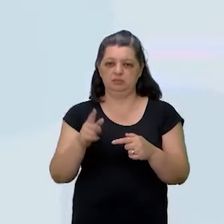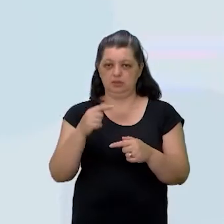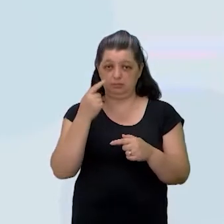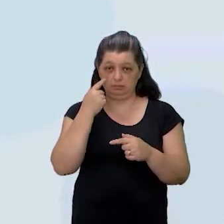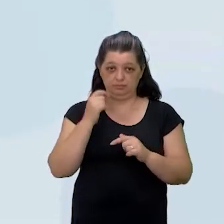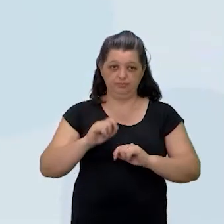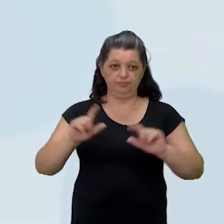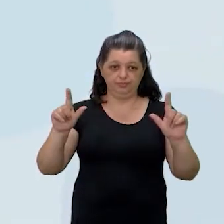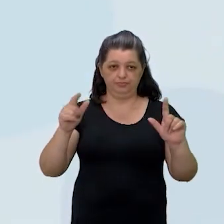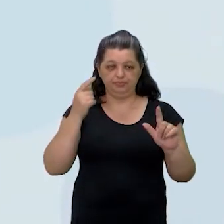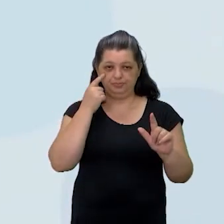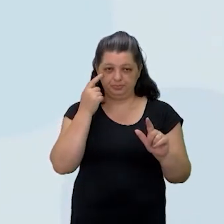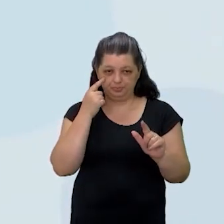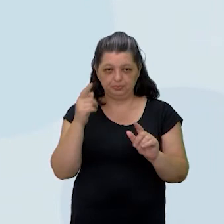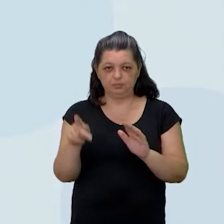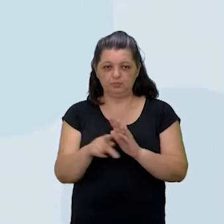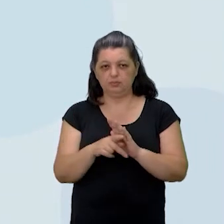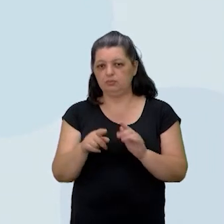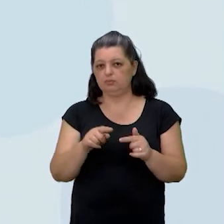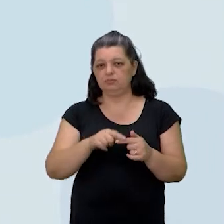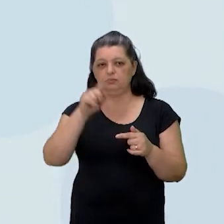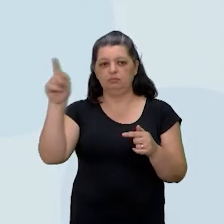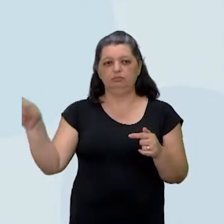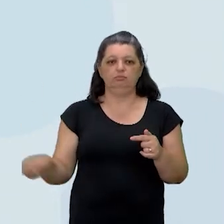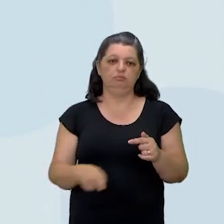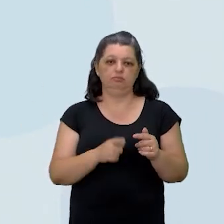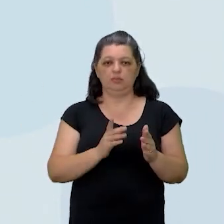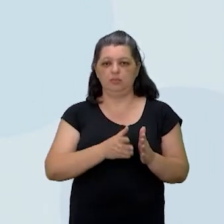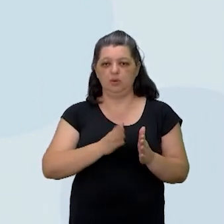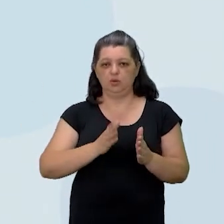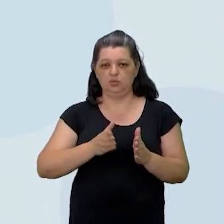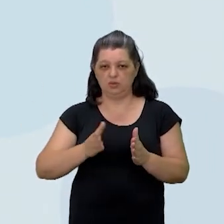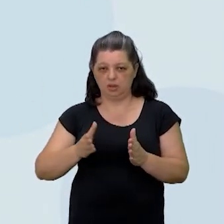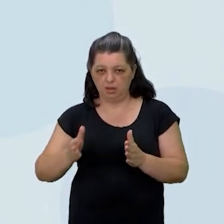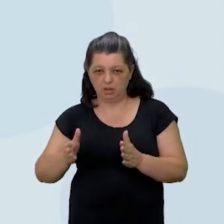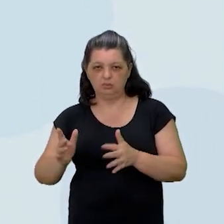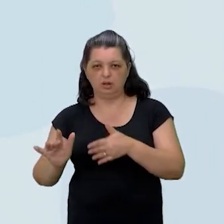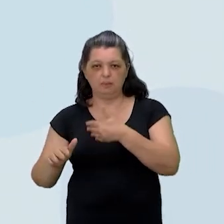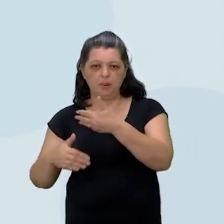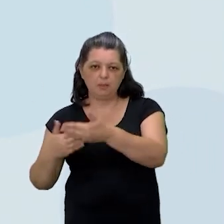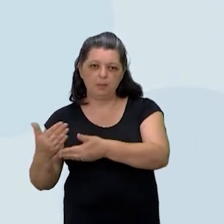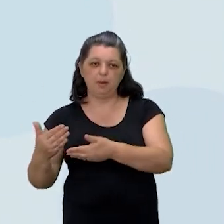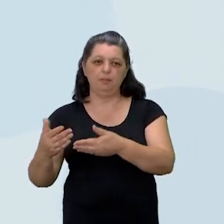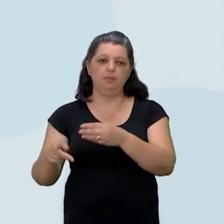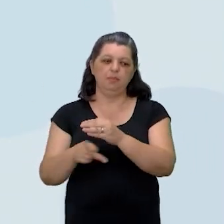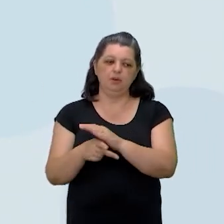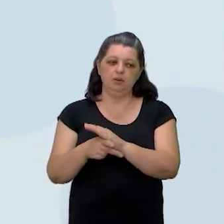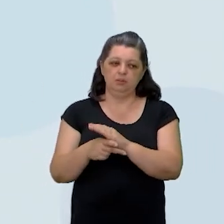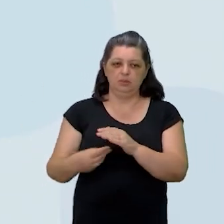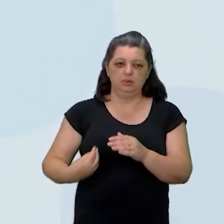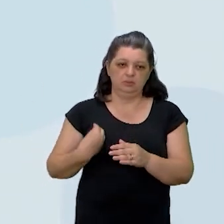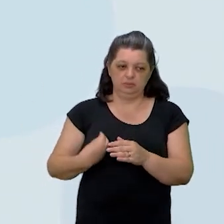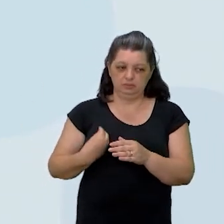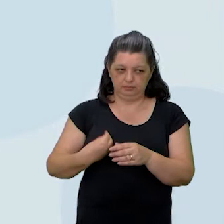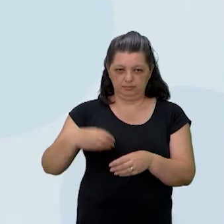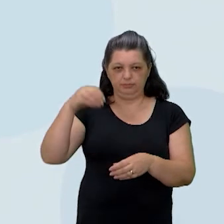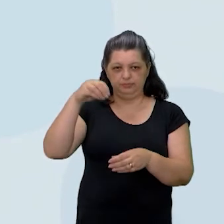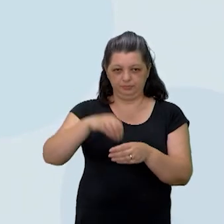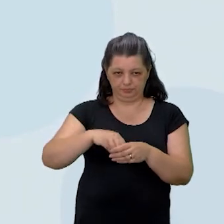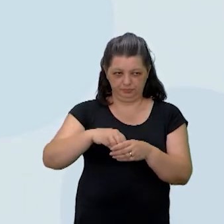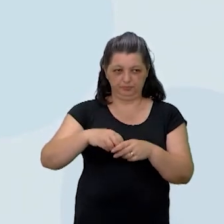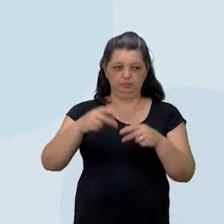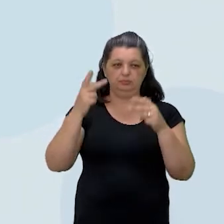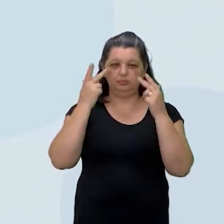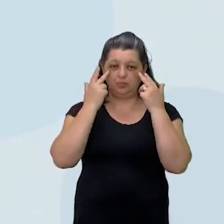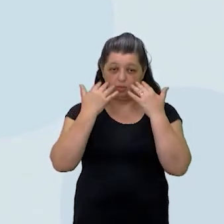tela. Então, ciclos biogeoquímicos são os processos nos quais os organismos eles retiram da natureza os